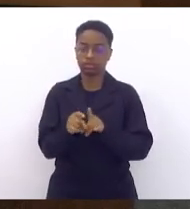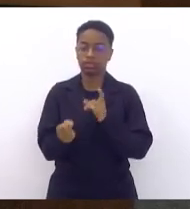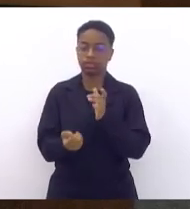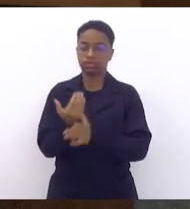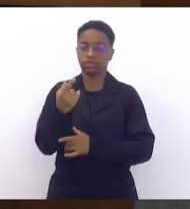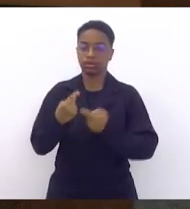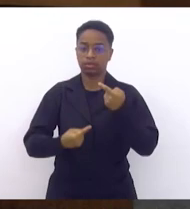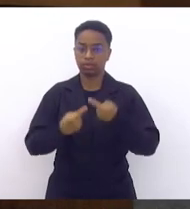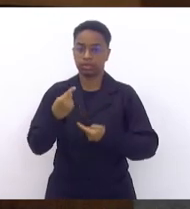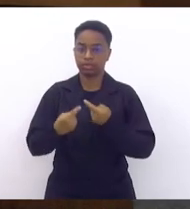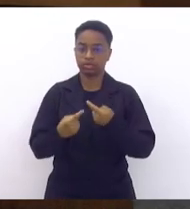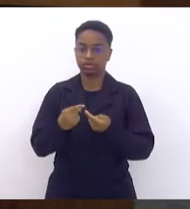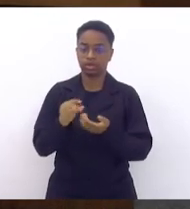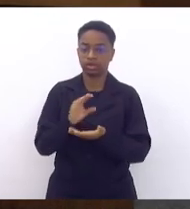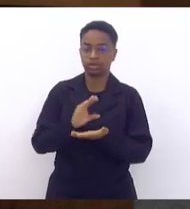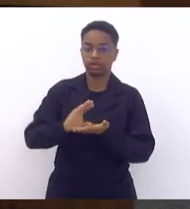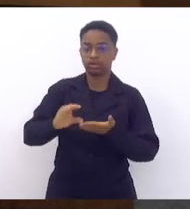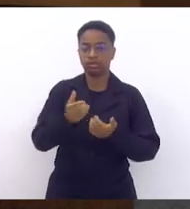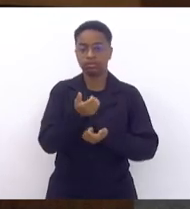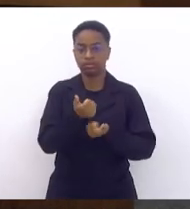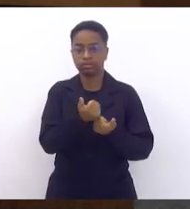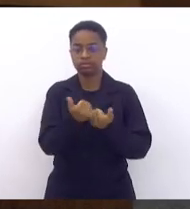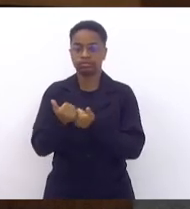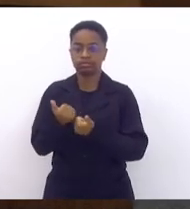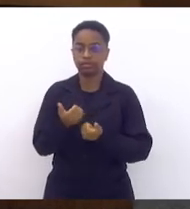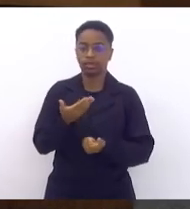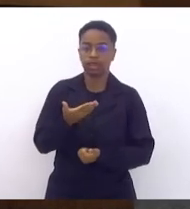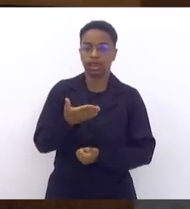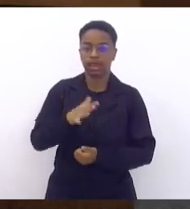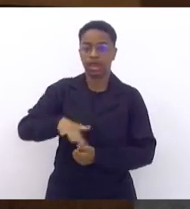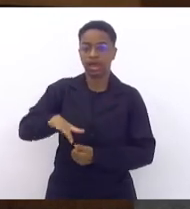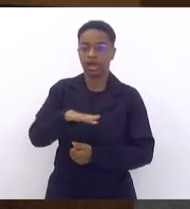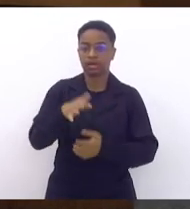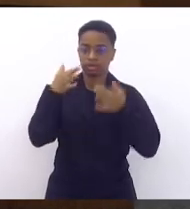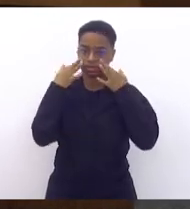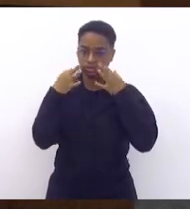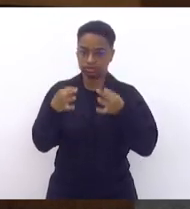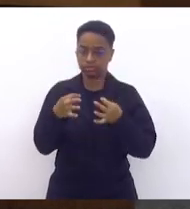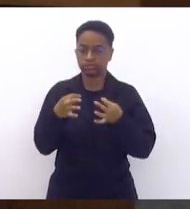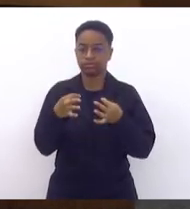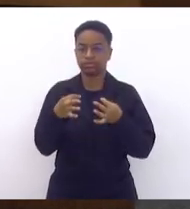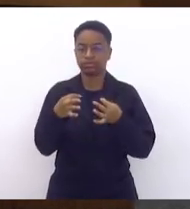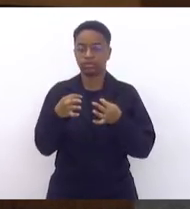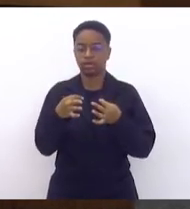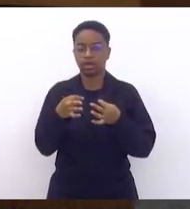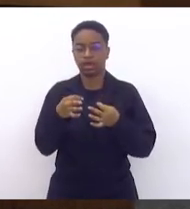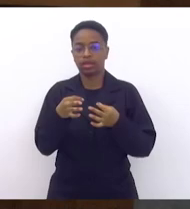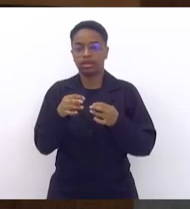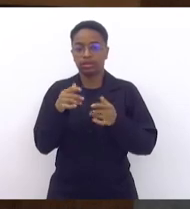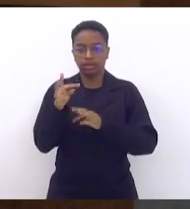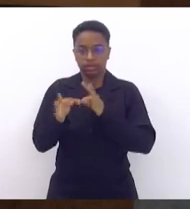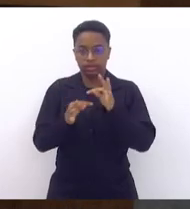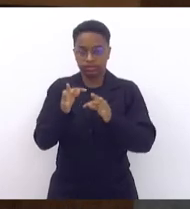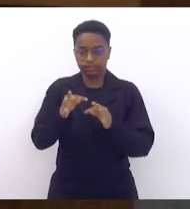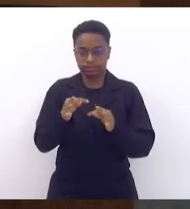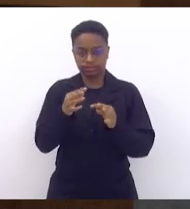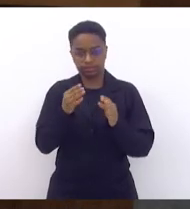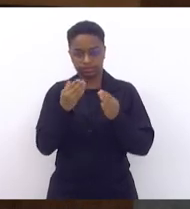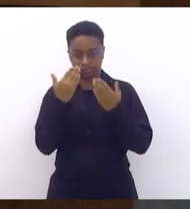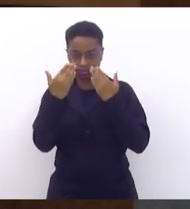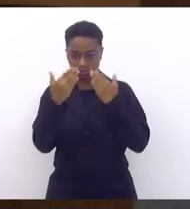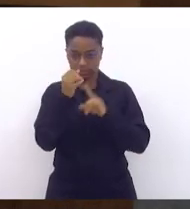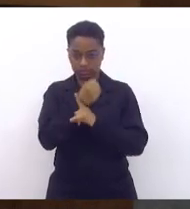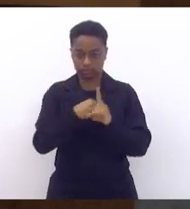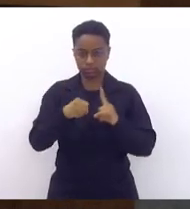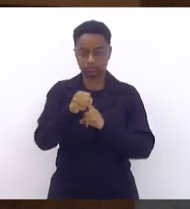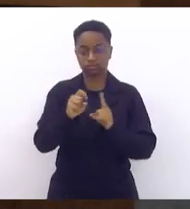de cofinanciamento da rede de atenção psicossocial. Depois, eu atrelei a essa lei verbas